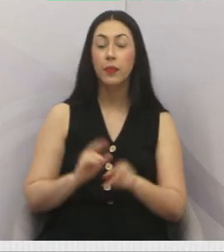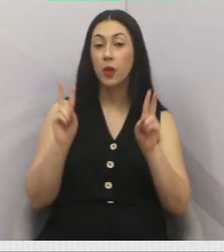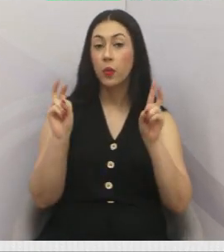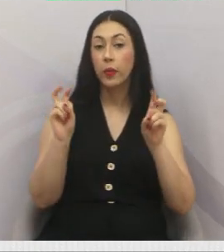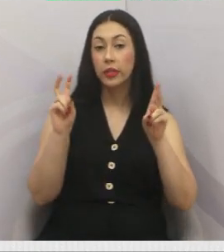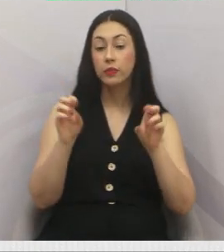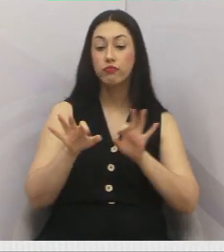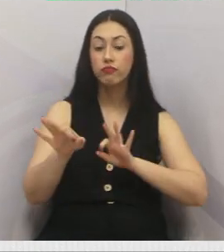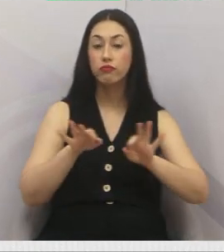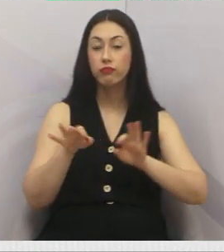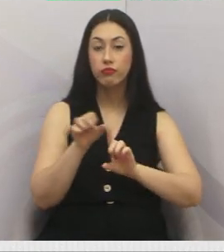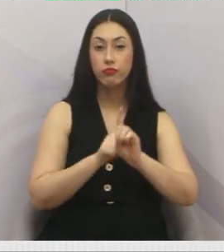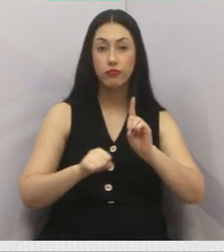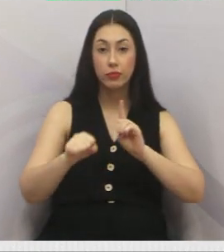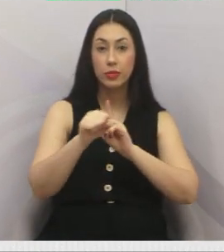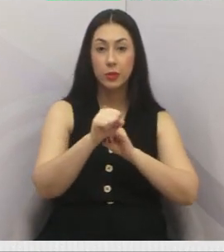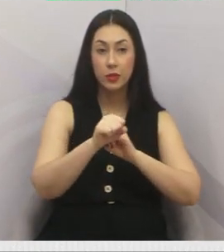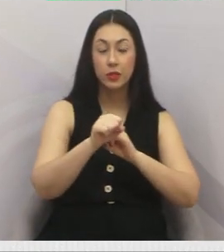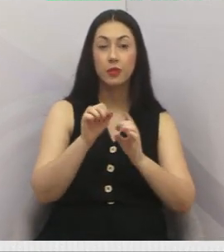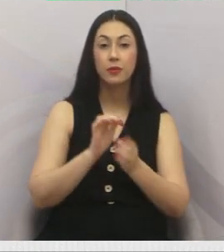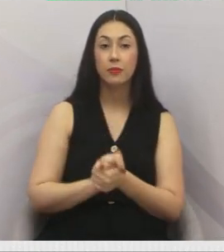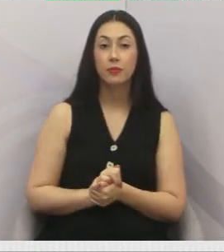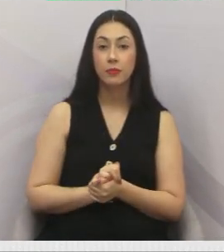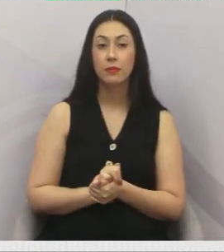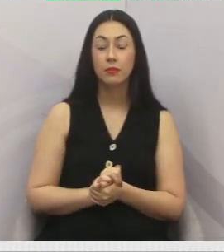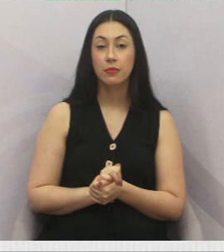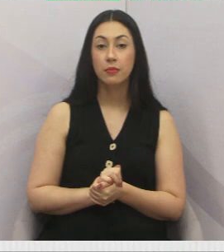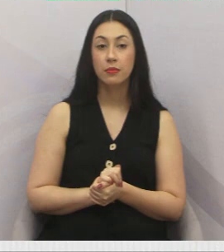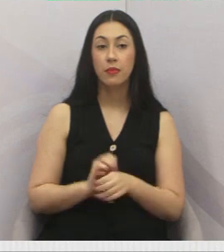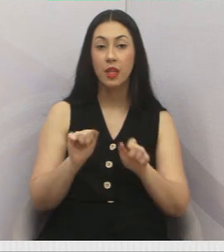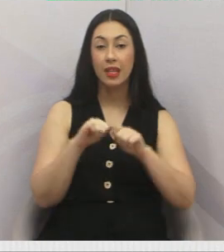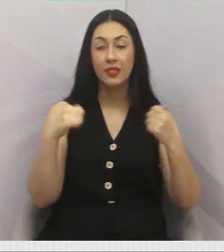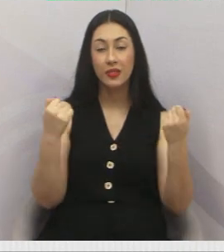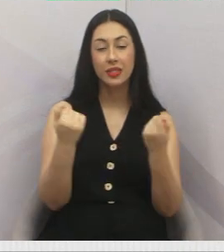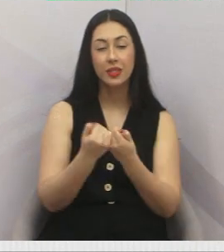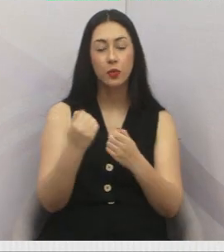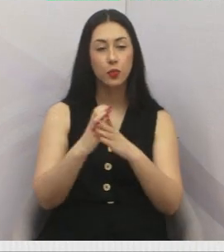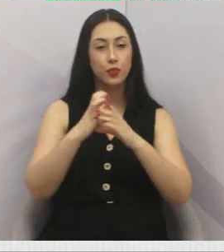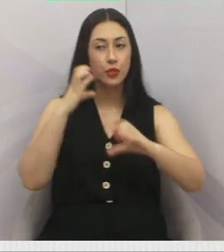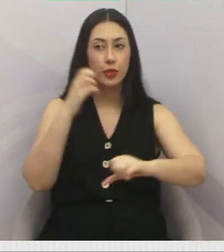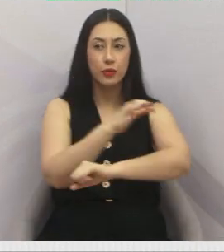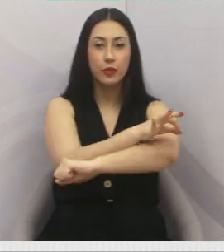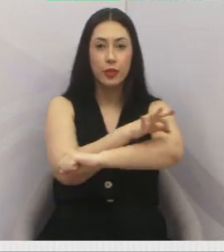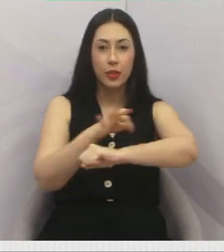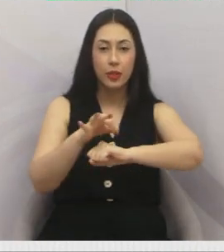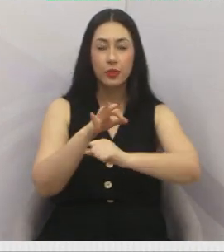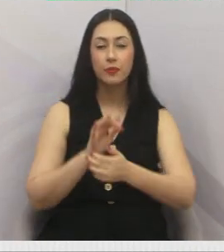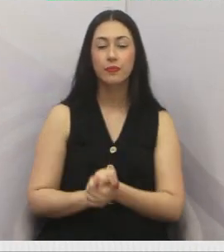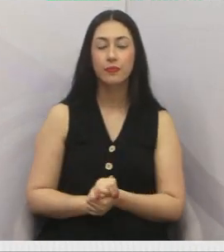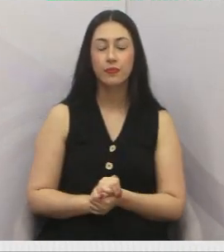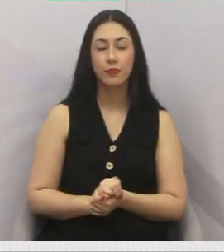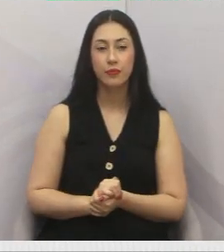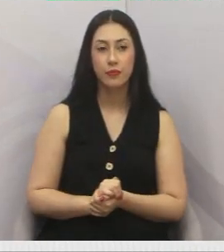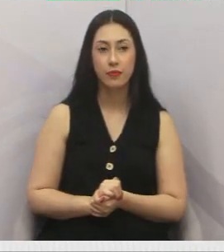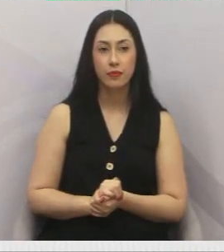Segmento organização da sociedade civil, Associação dos Engenheiros e Arquitetos. Próximo voto.